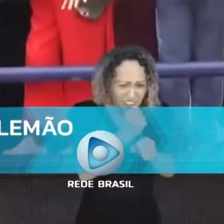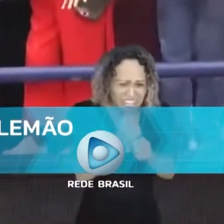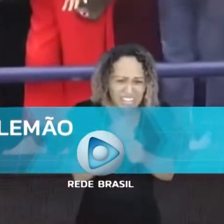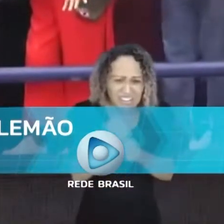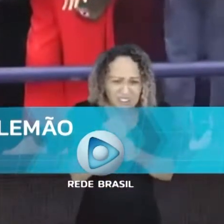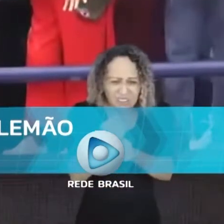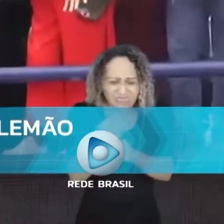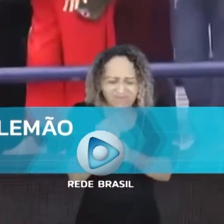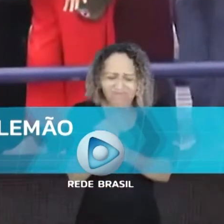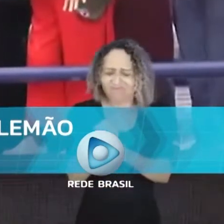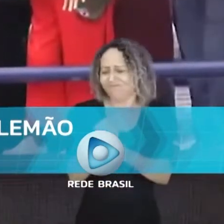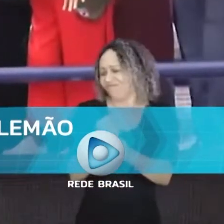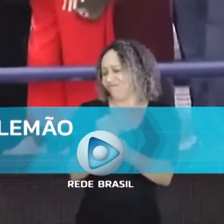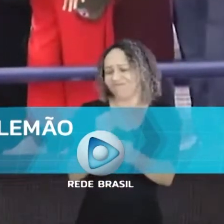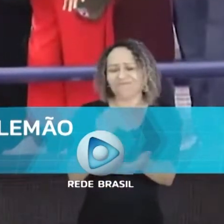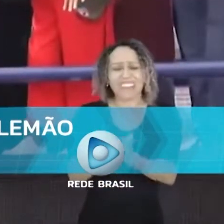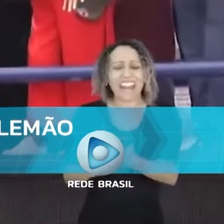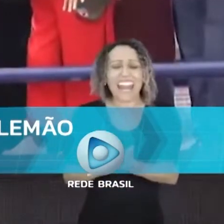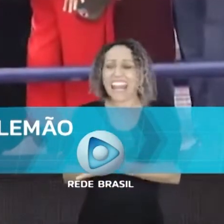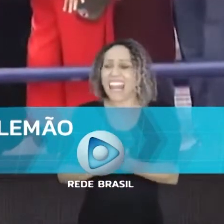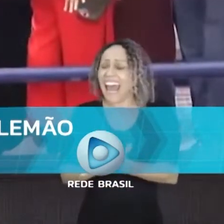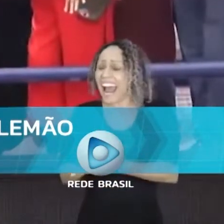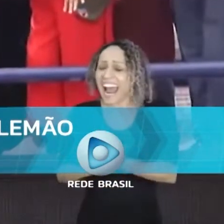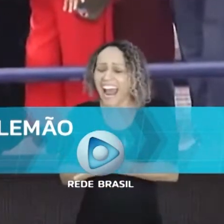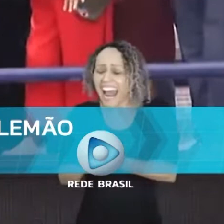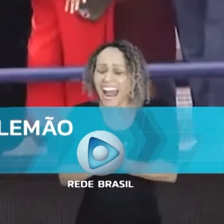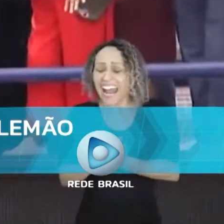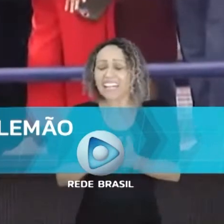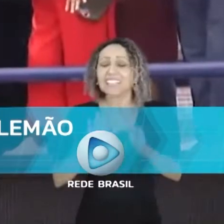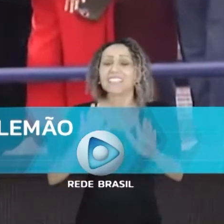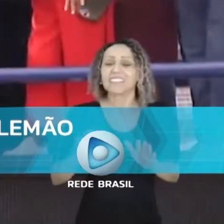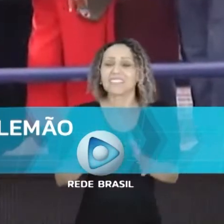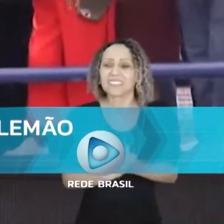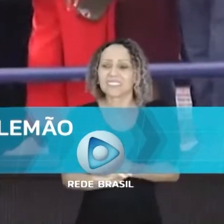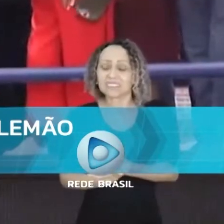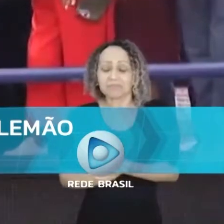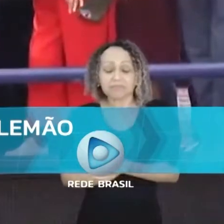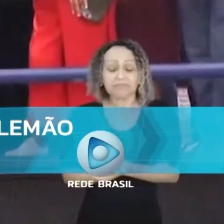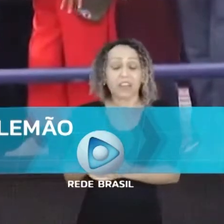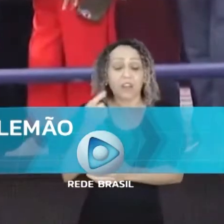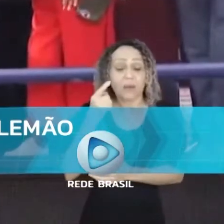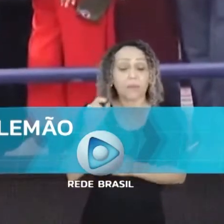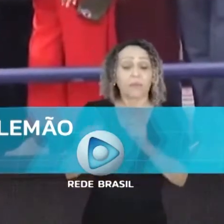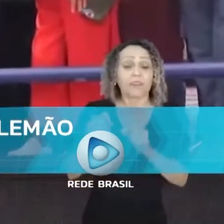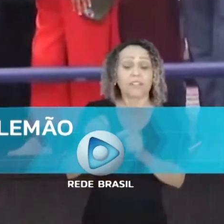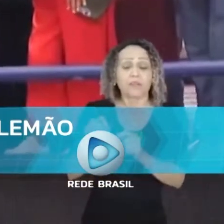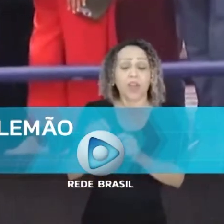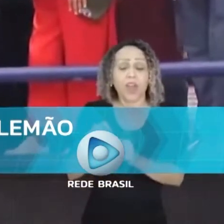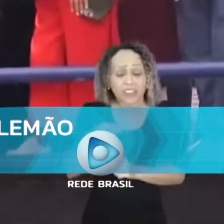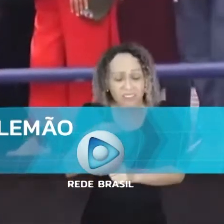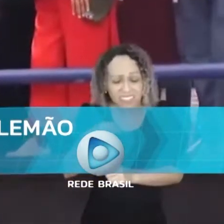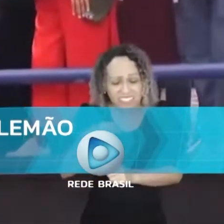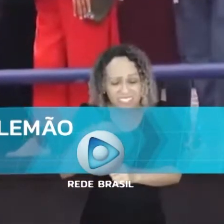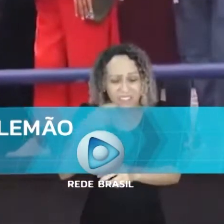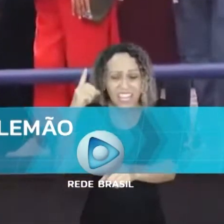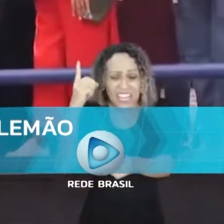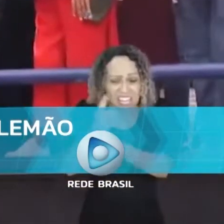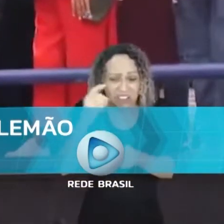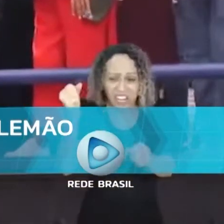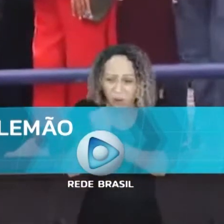Tamandaré. Eu duvido vocês encontrarem uma obra dele na Rocinha. Eu duvido vocês